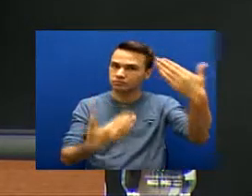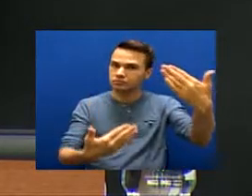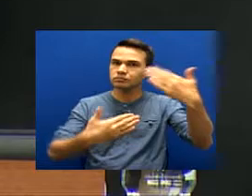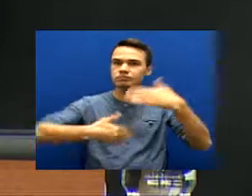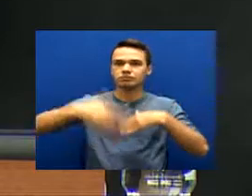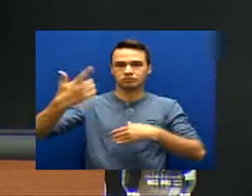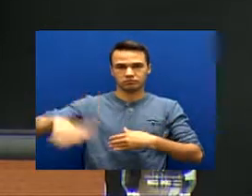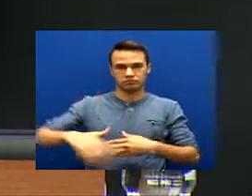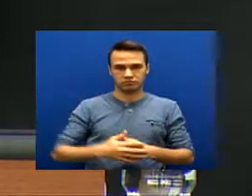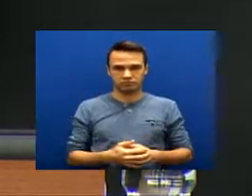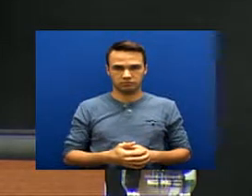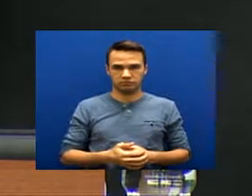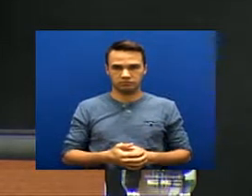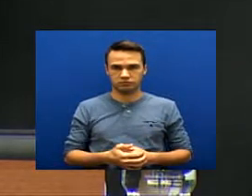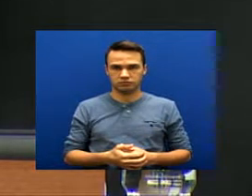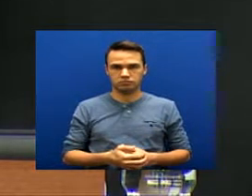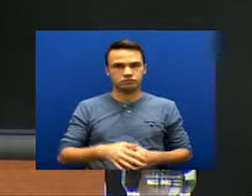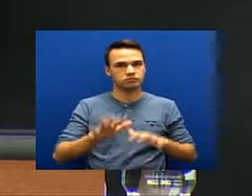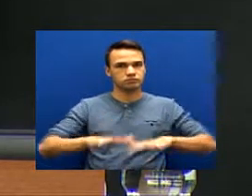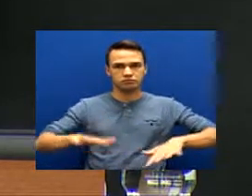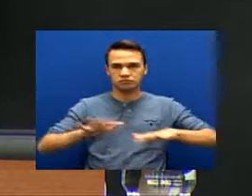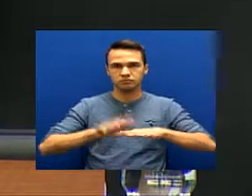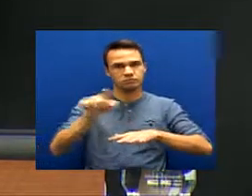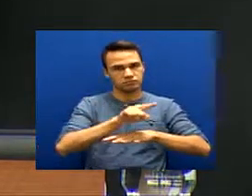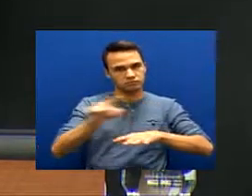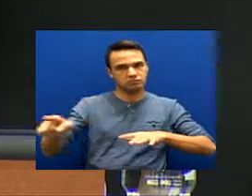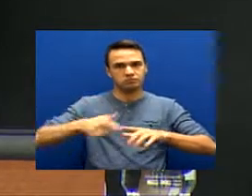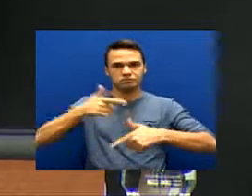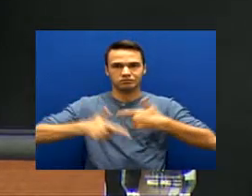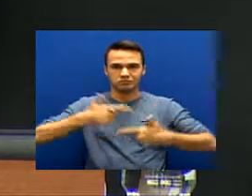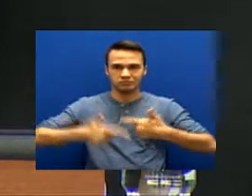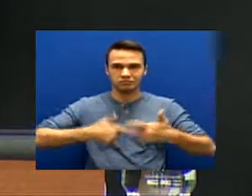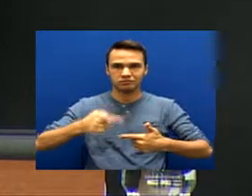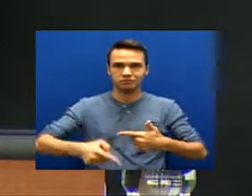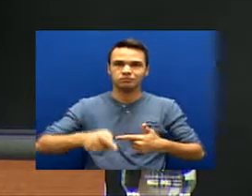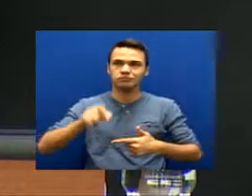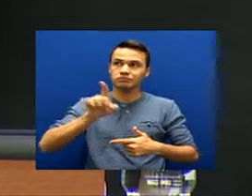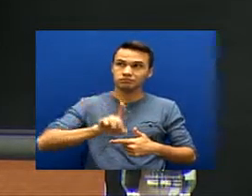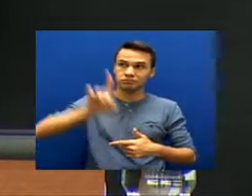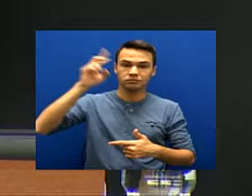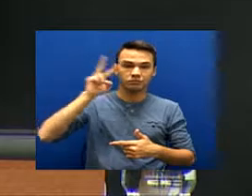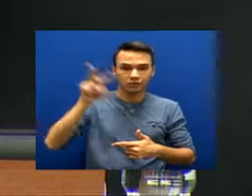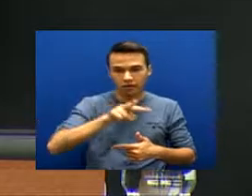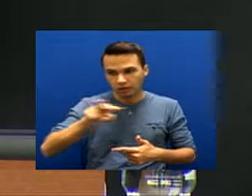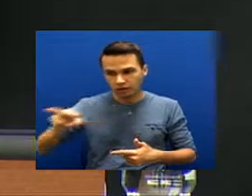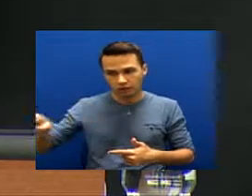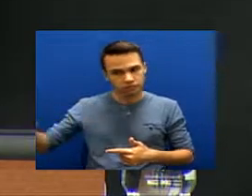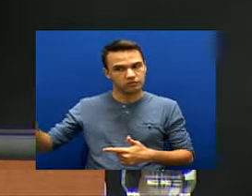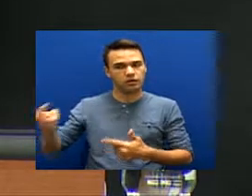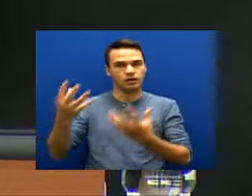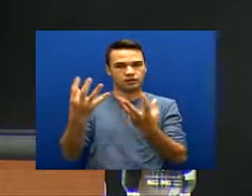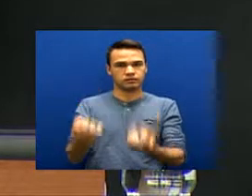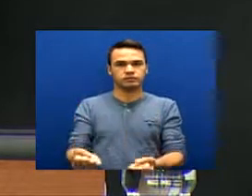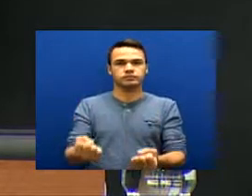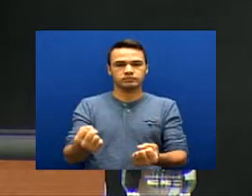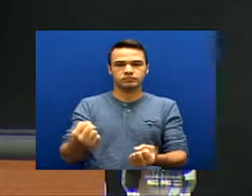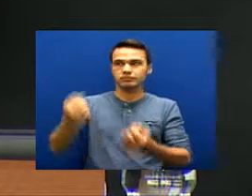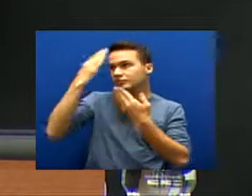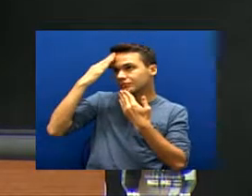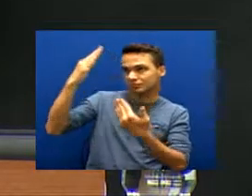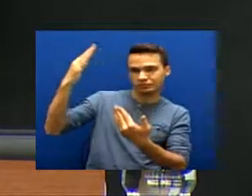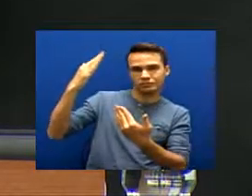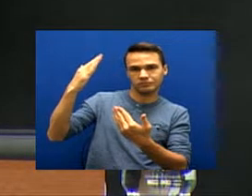TV Legislativa e pela web, dizer da alegria, da satisfação de podermos,